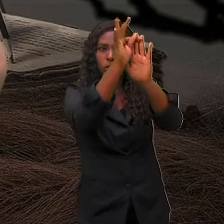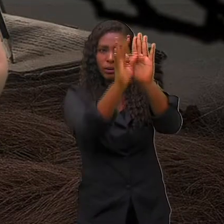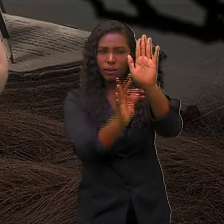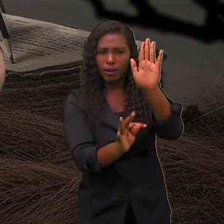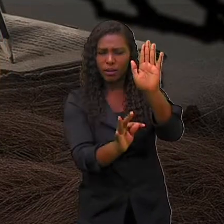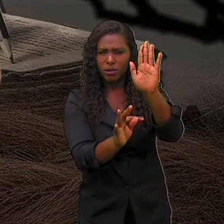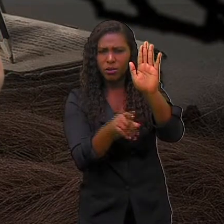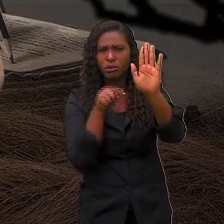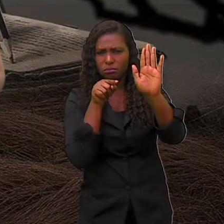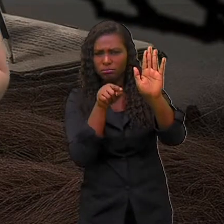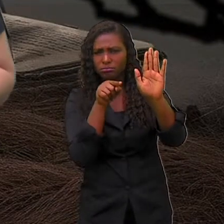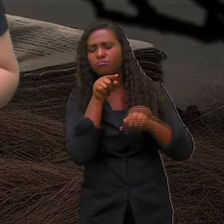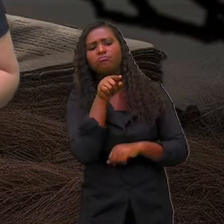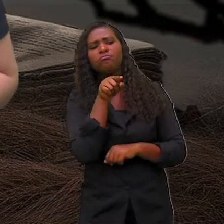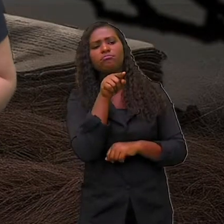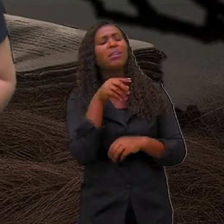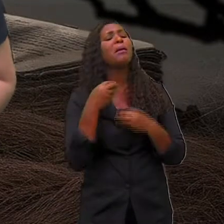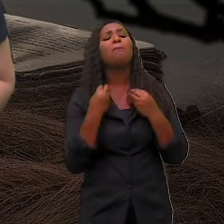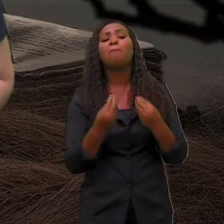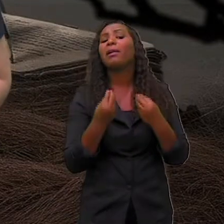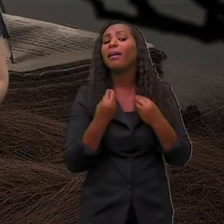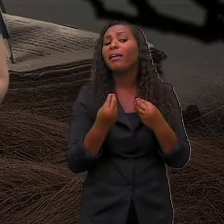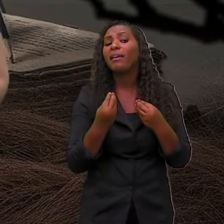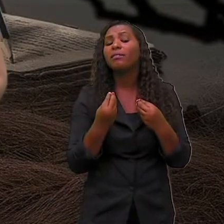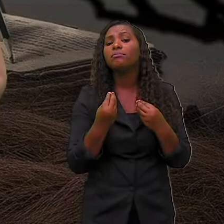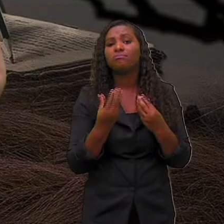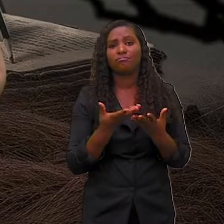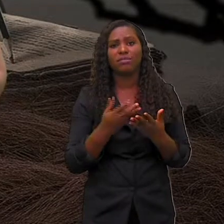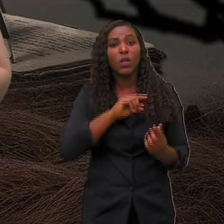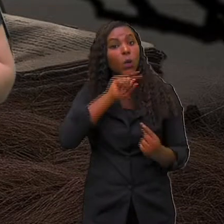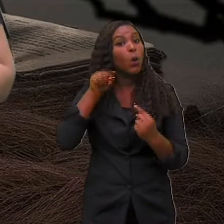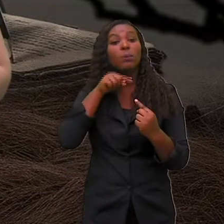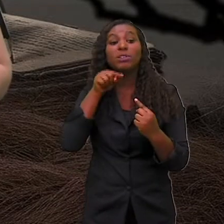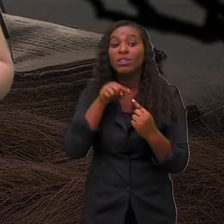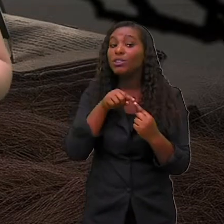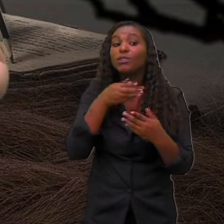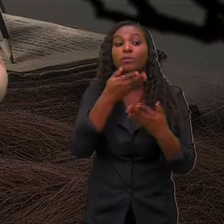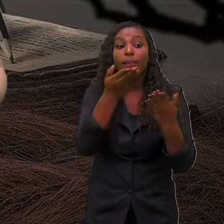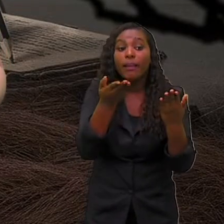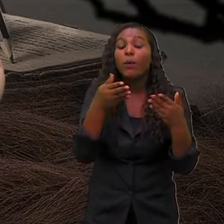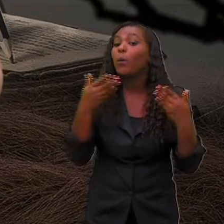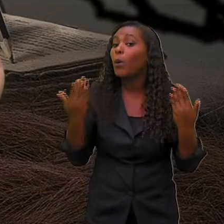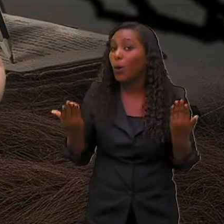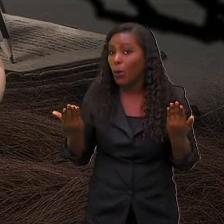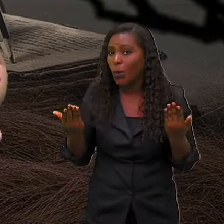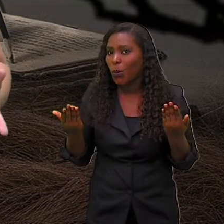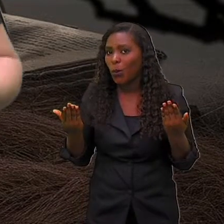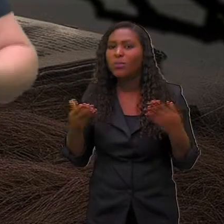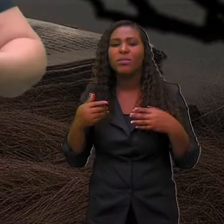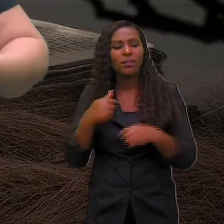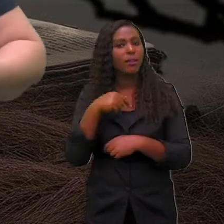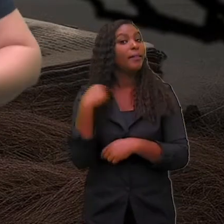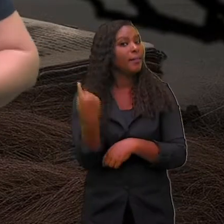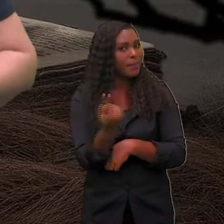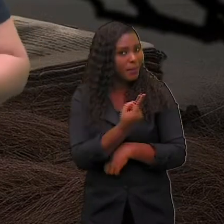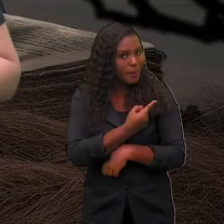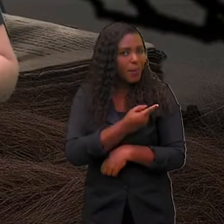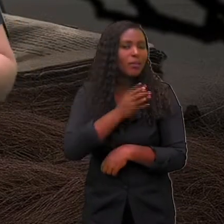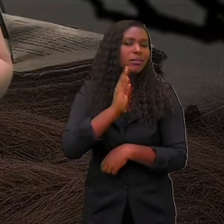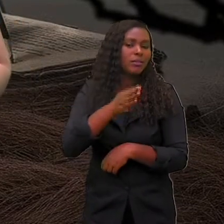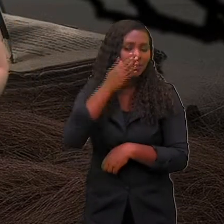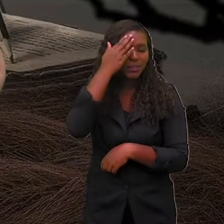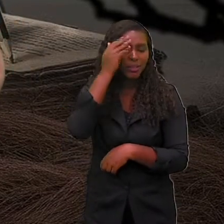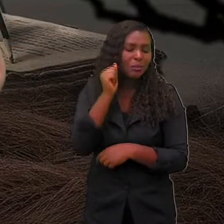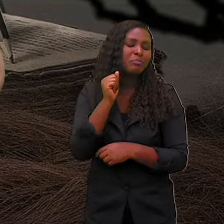um texto, qual a finalidade desse texto. E o texto, a gente já sabe, não é mesmo? Pode